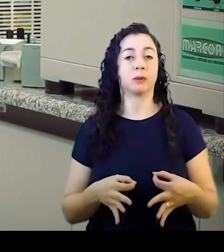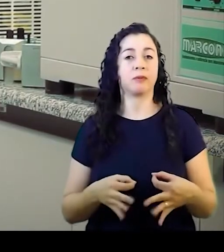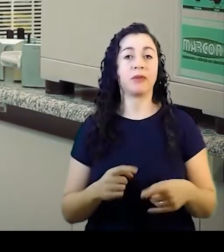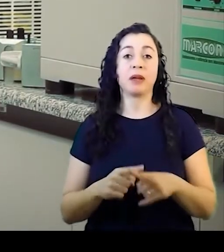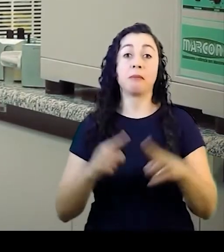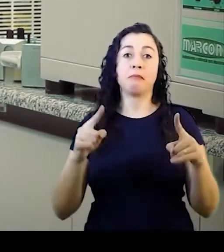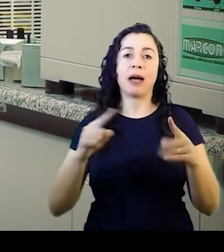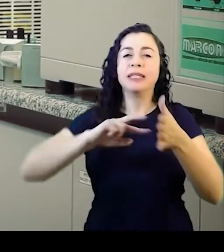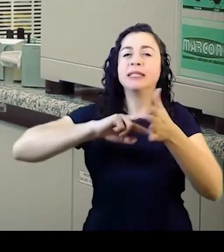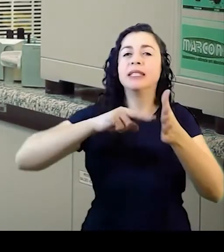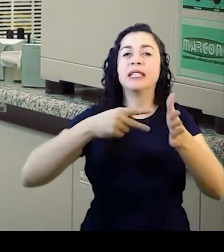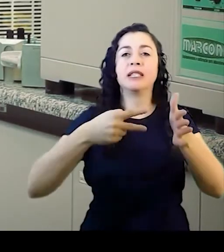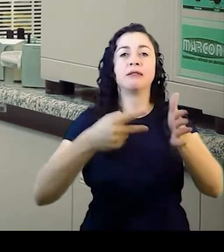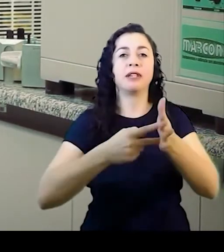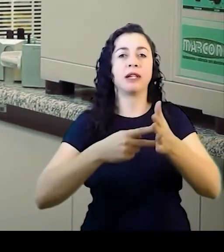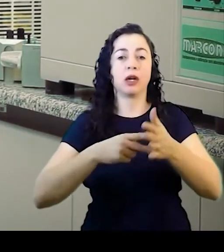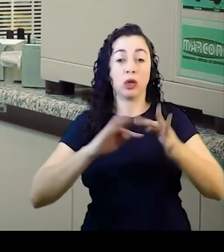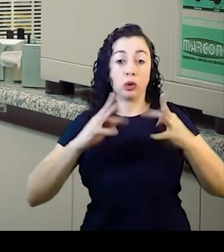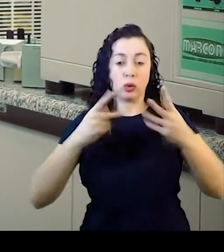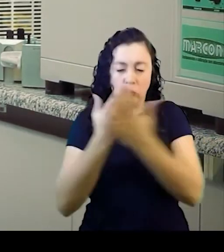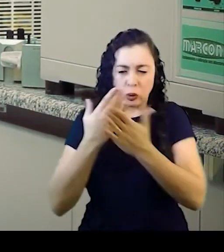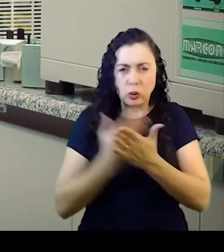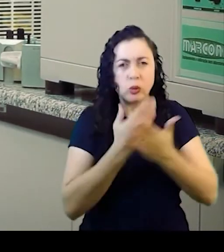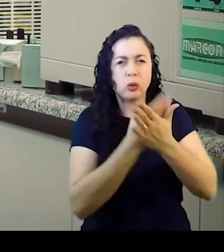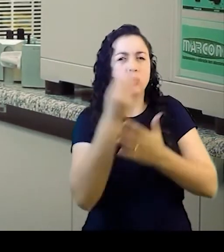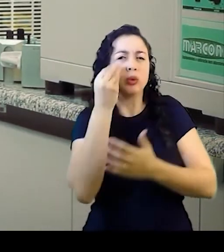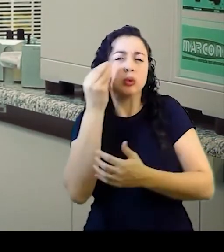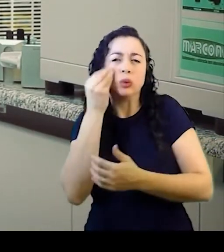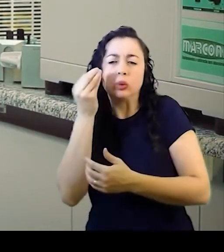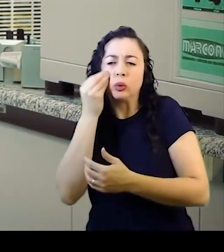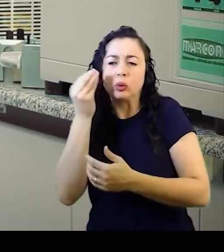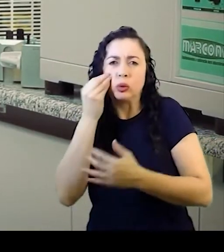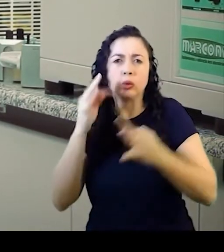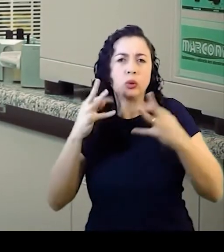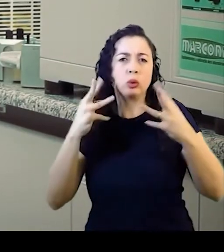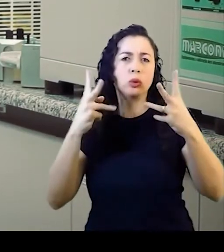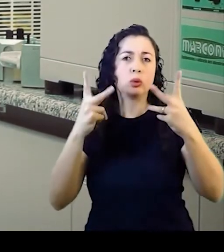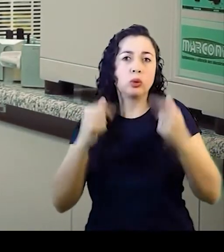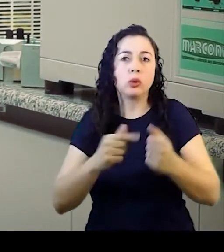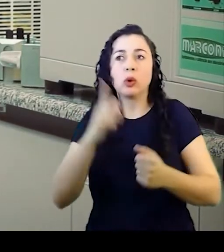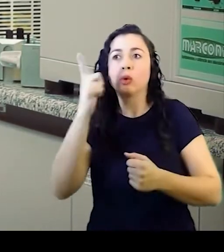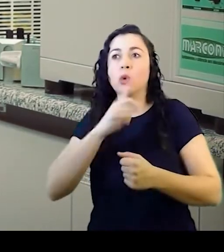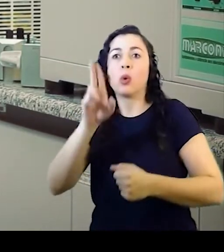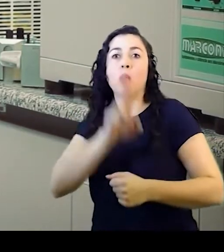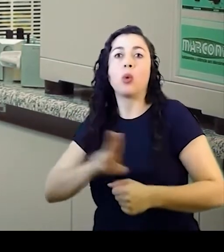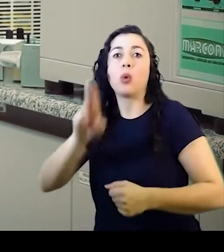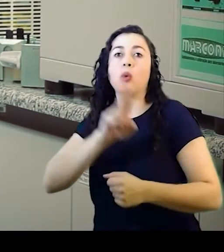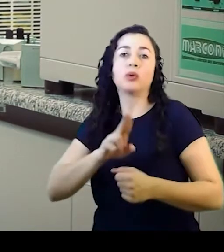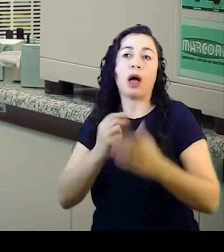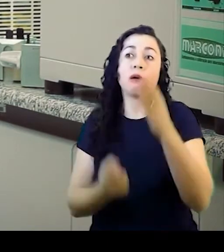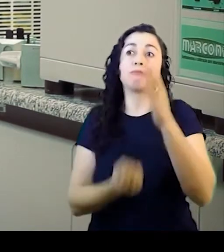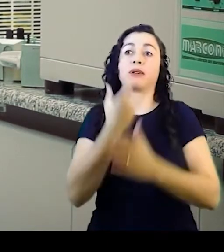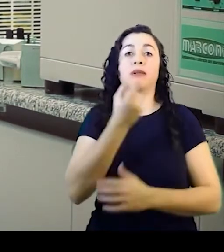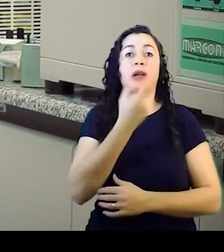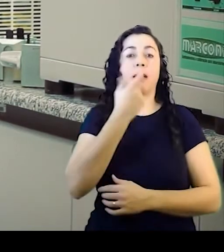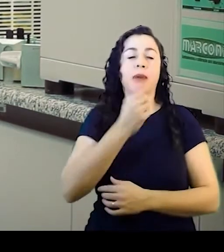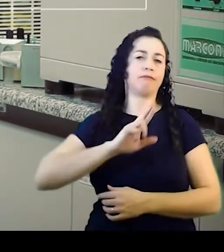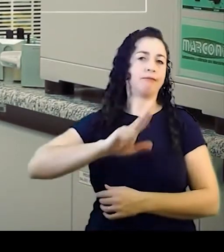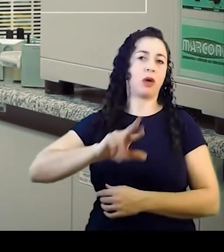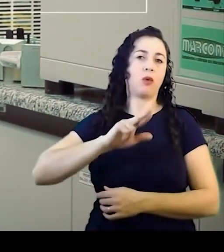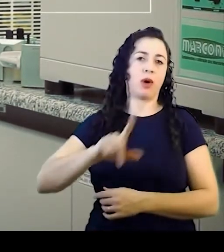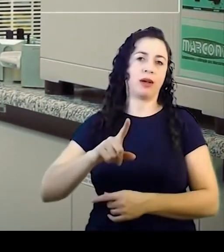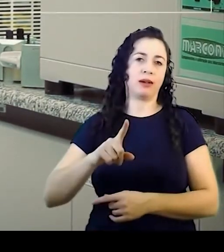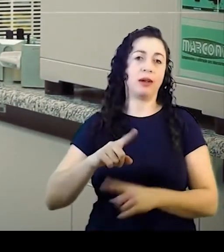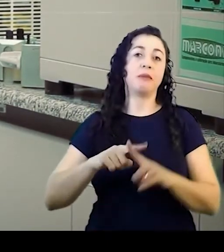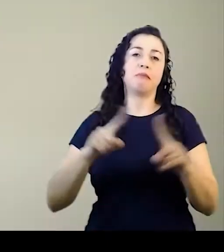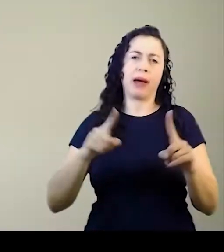não significa que tudo que a gente vai ser testado aqui vai ser aplicado como um medicamento, né? E, na verdade, a gente já